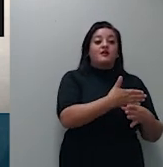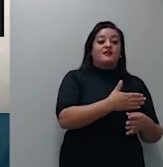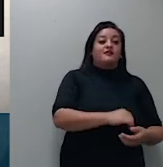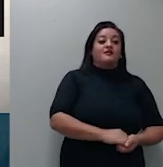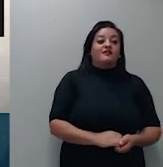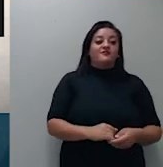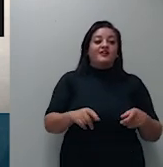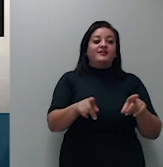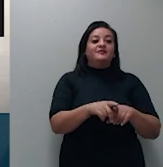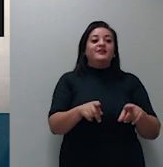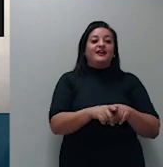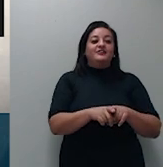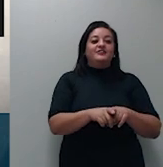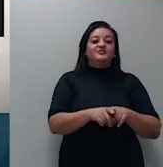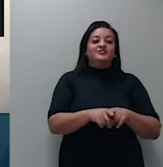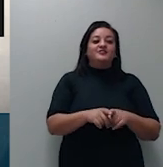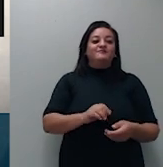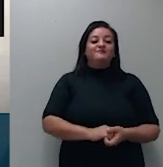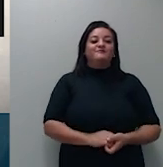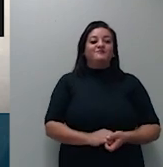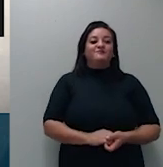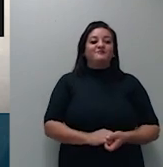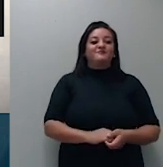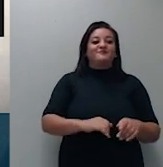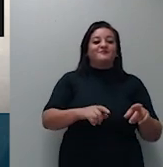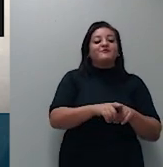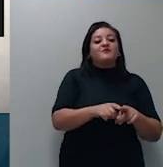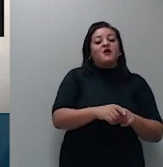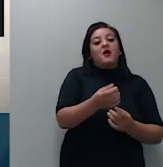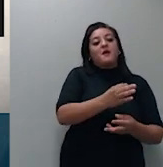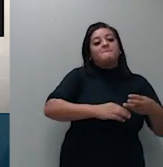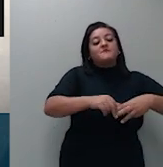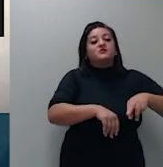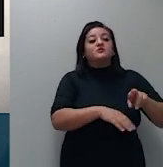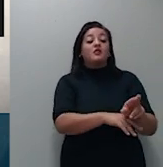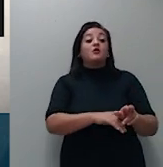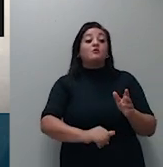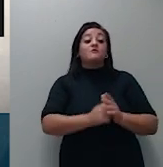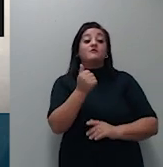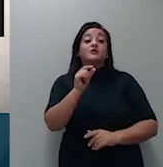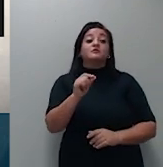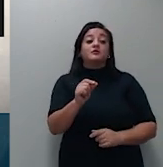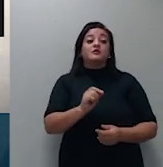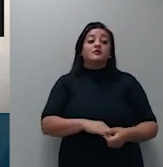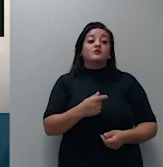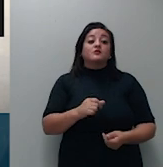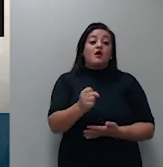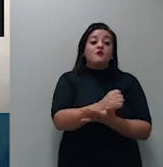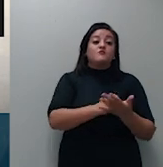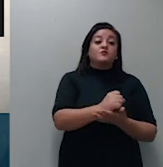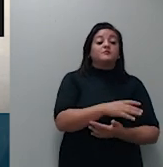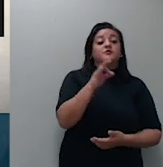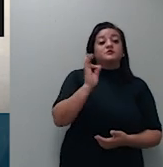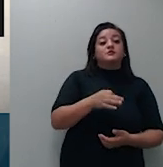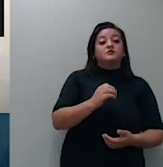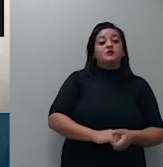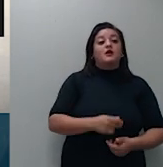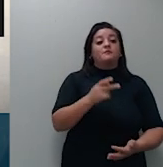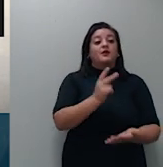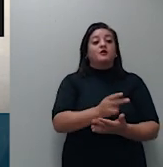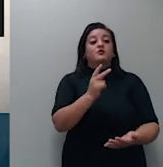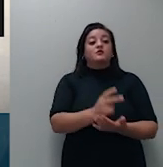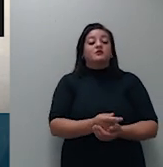mais fácil pageu 1283 aplicado pelo Ministro relator uma vez que não vi nada fundamento suficiente